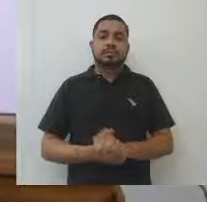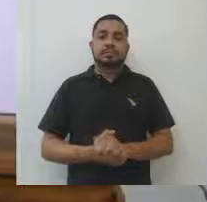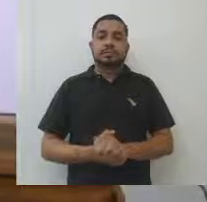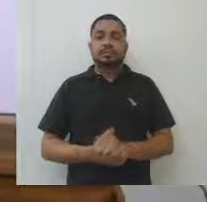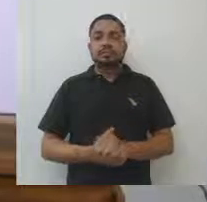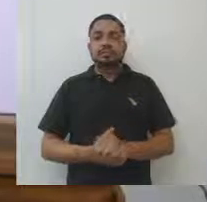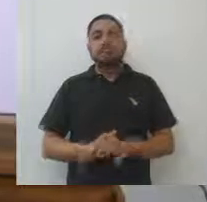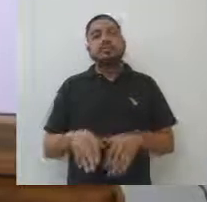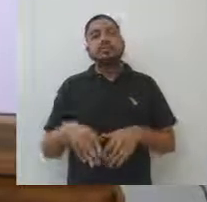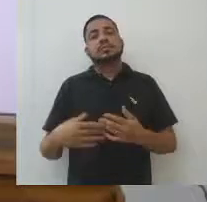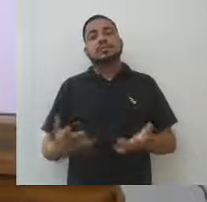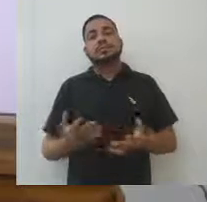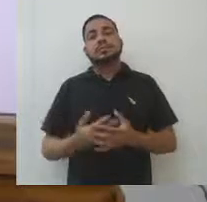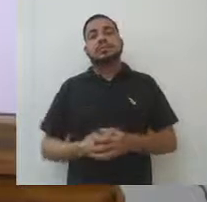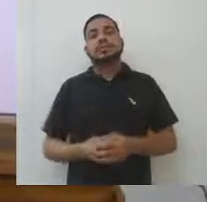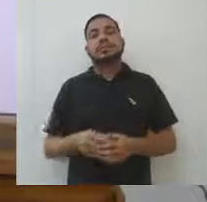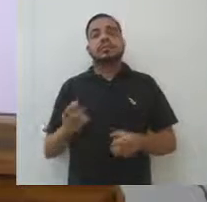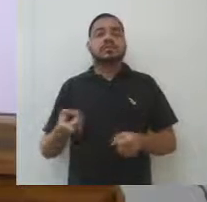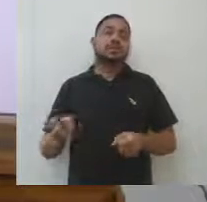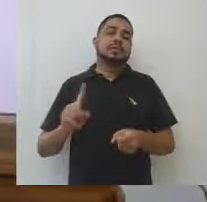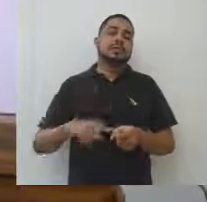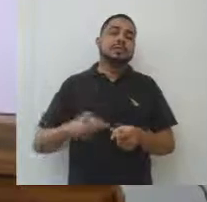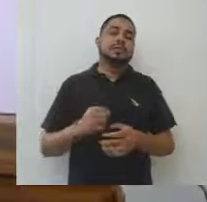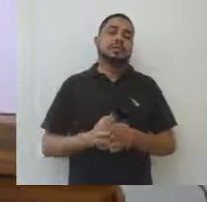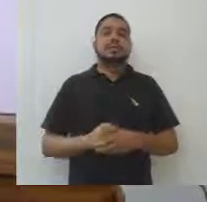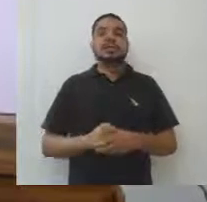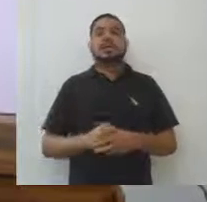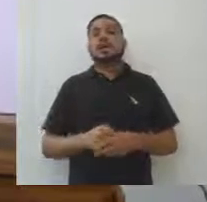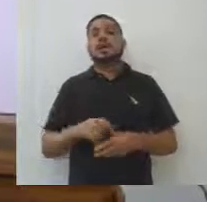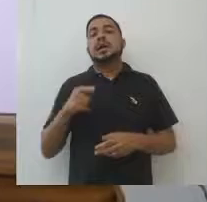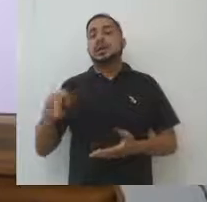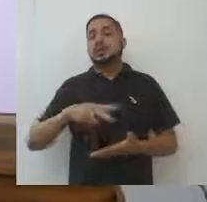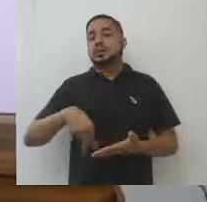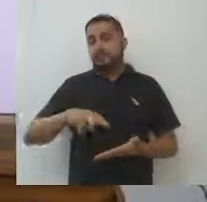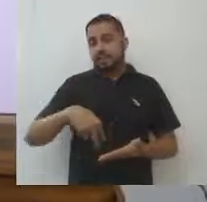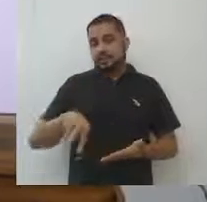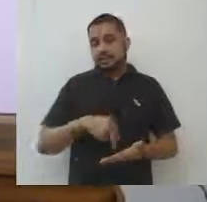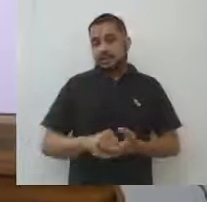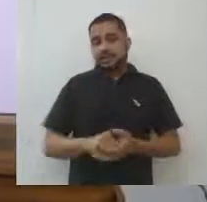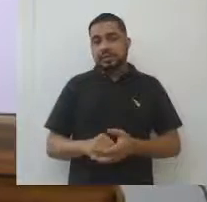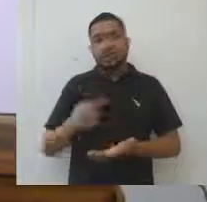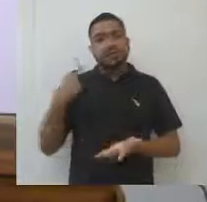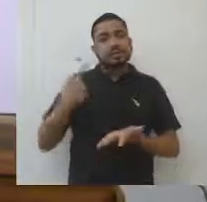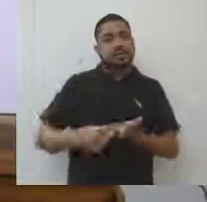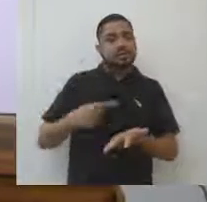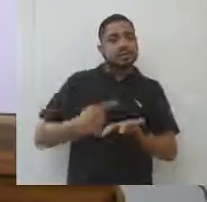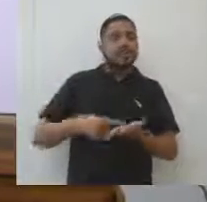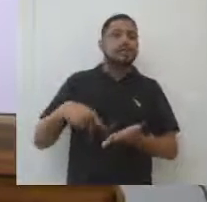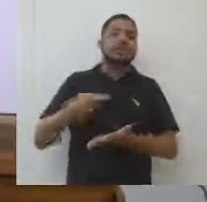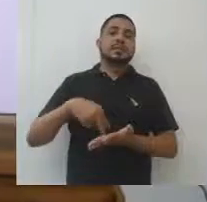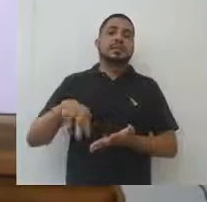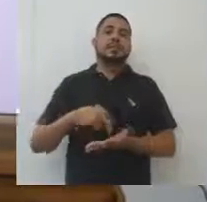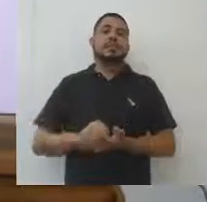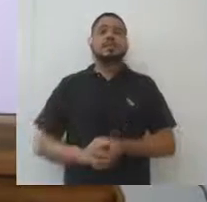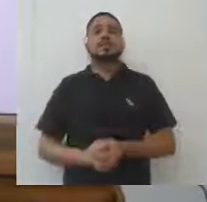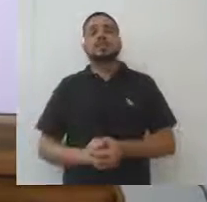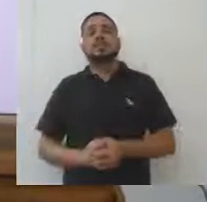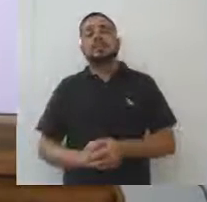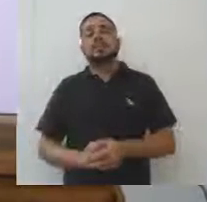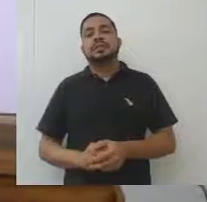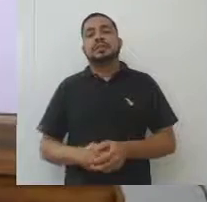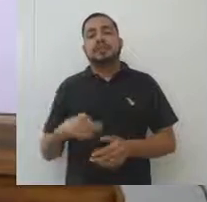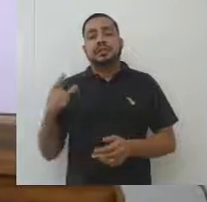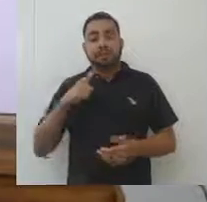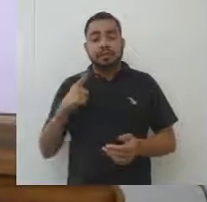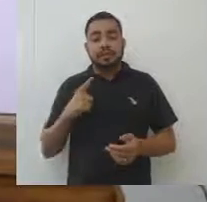Vamos lá. Então, só recapitulando. A dança, a gente definiu dança, a gente viu